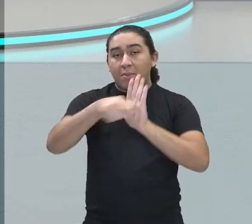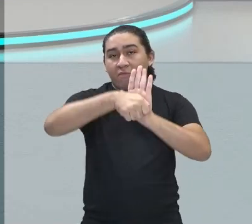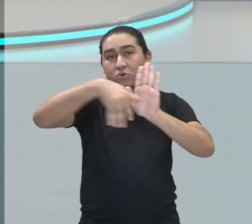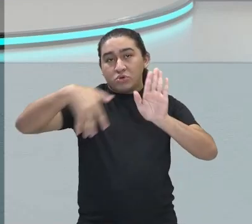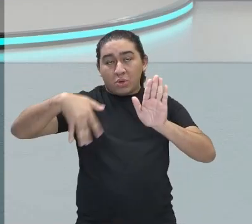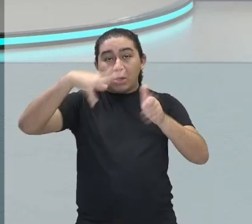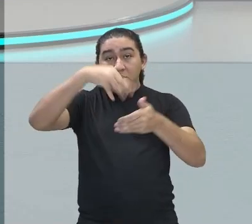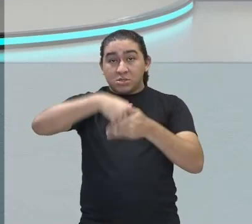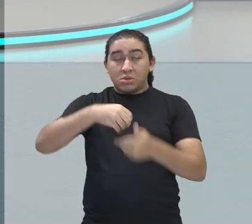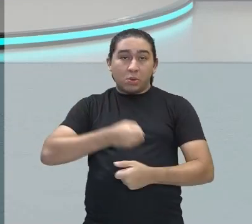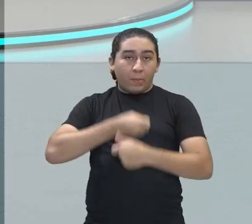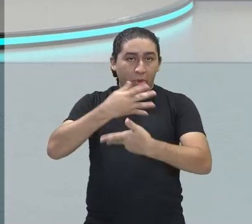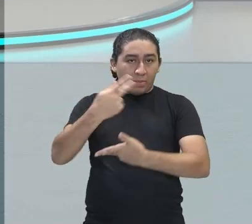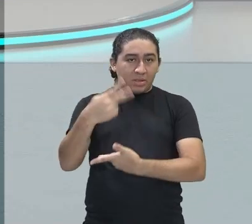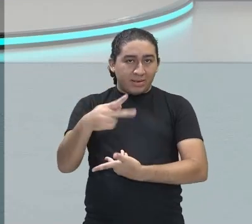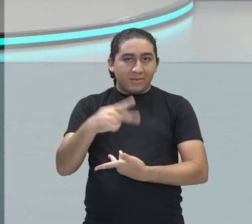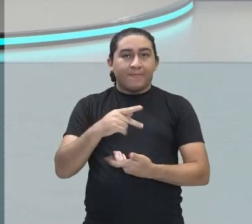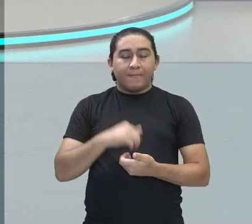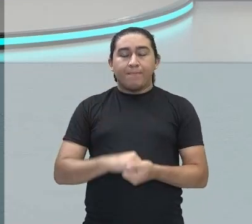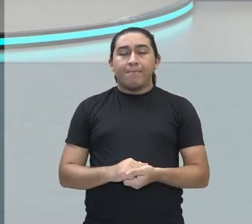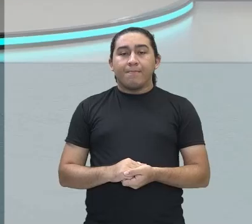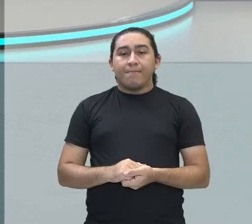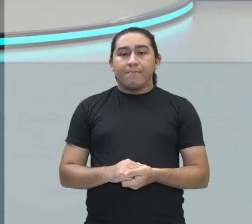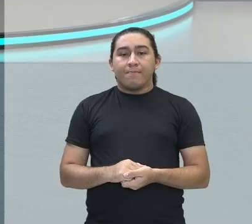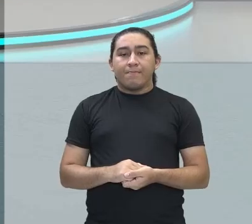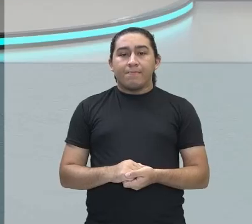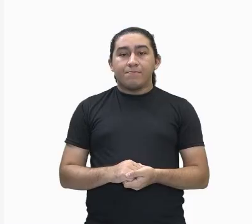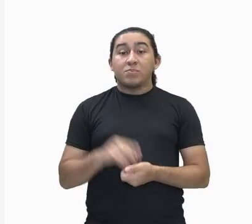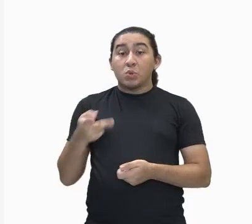dentro do poema de Cruz e Souza, né?